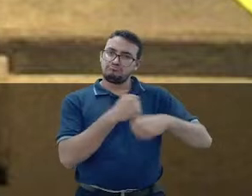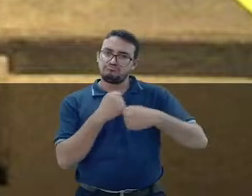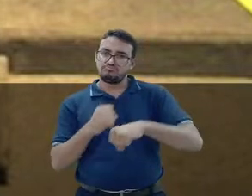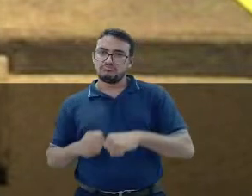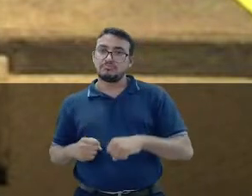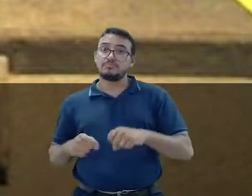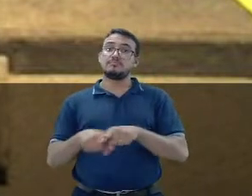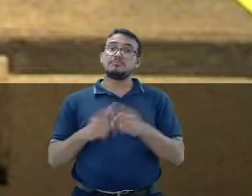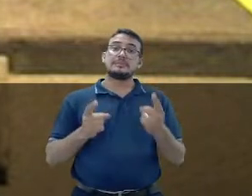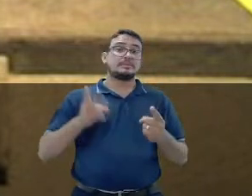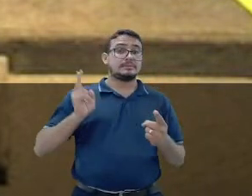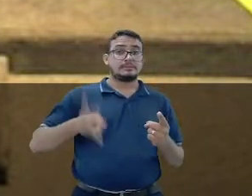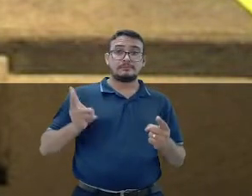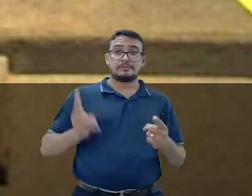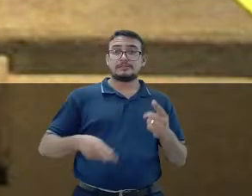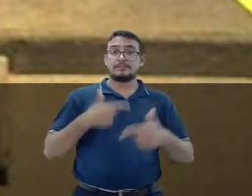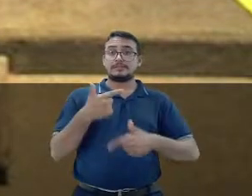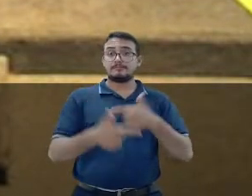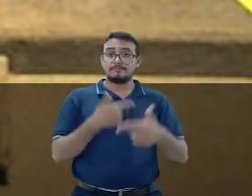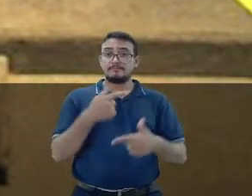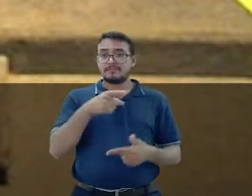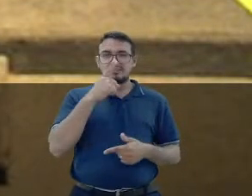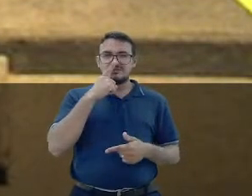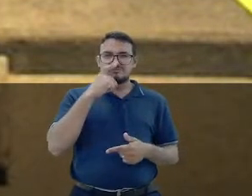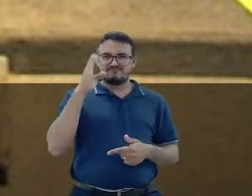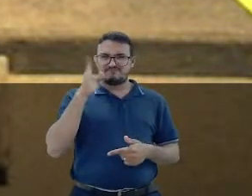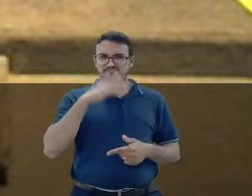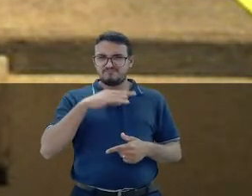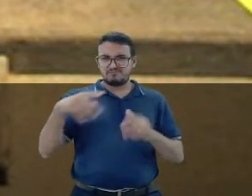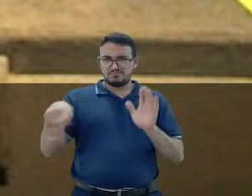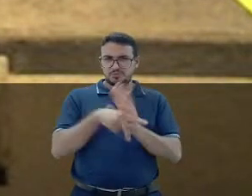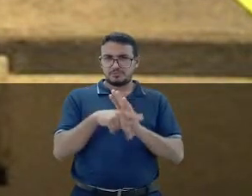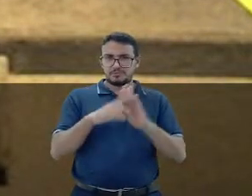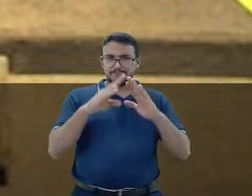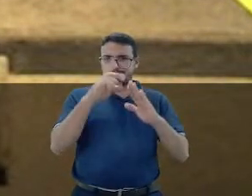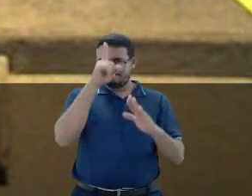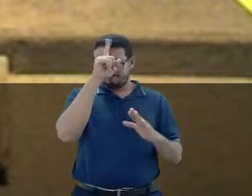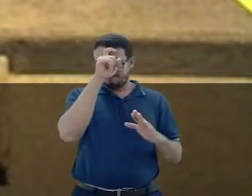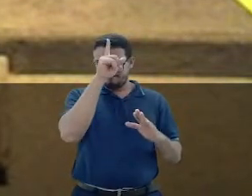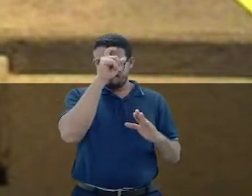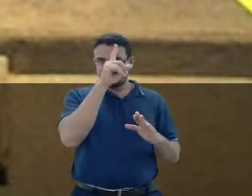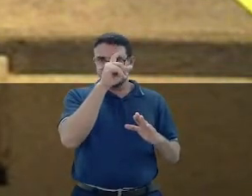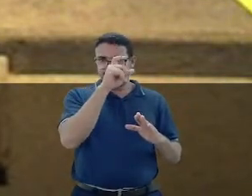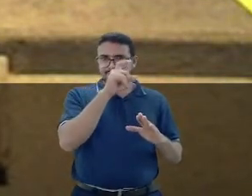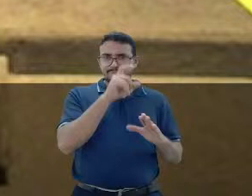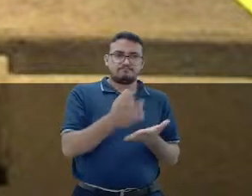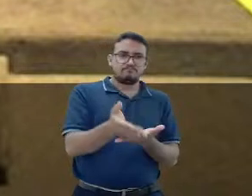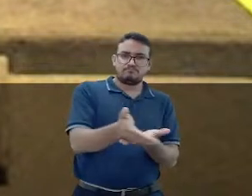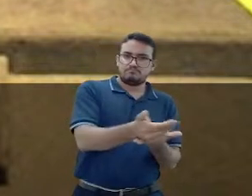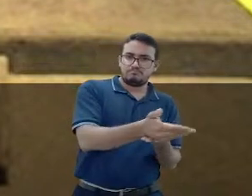coletor de resíduos hospitalares. É uma função um pouco diferente do habitual que a gente vê.